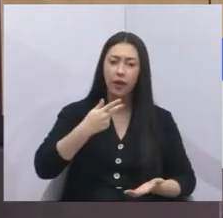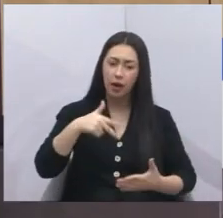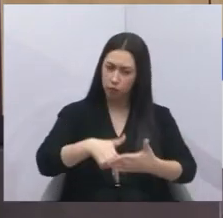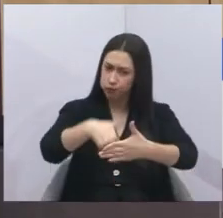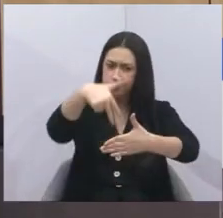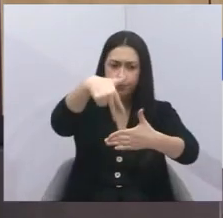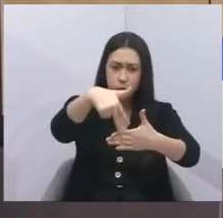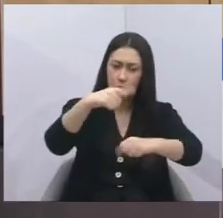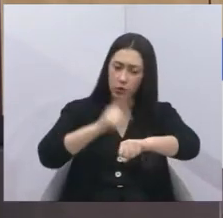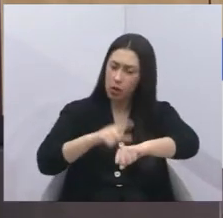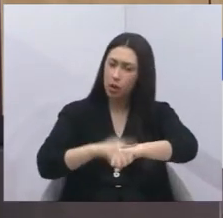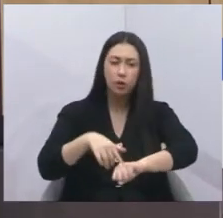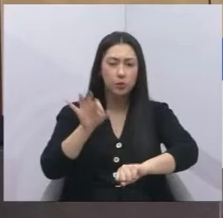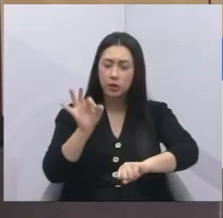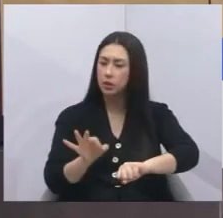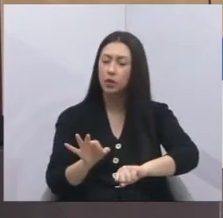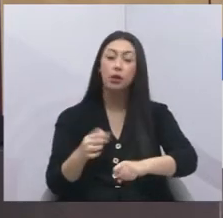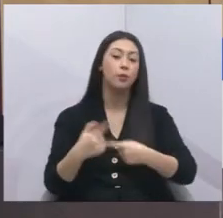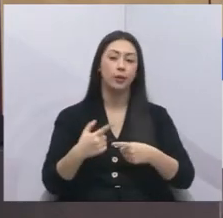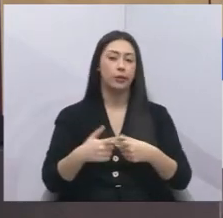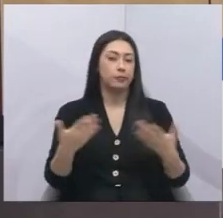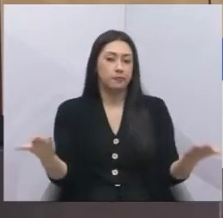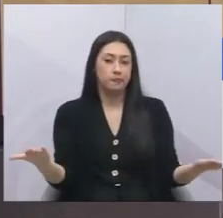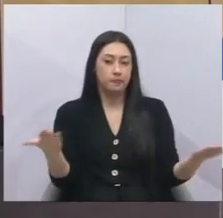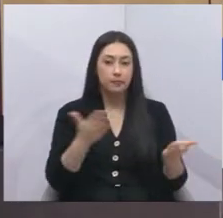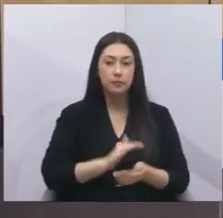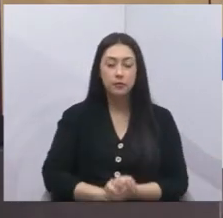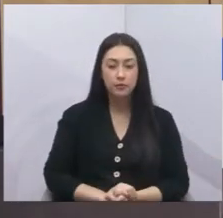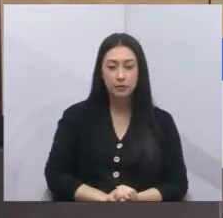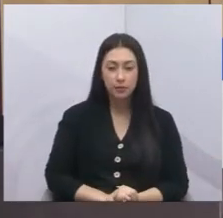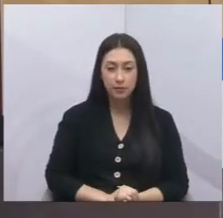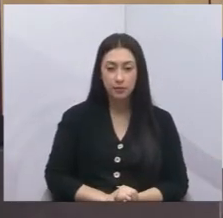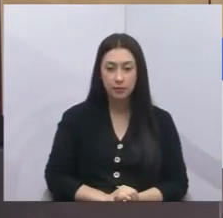a tribuna no horário tempo, porque senão...